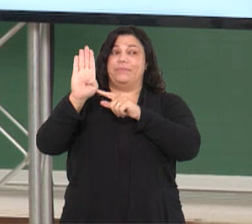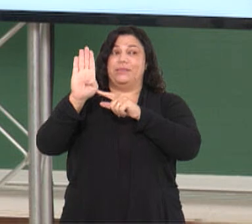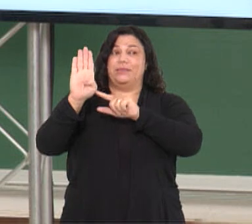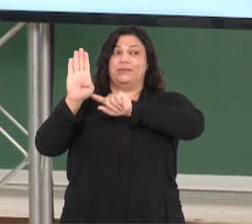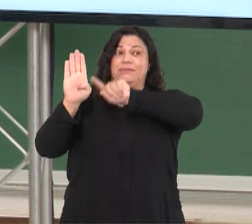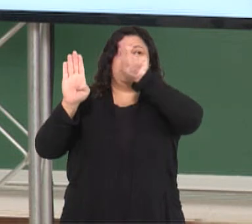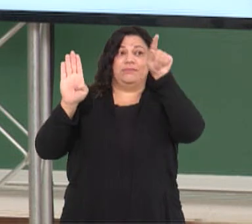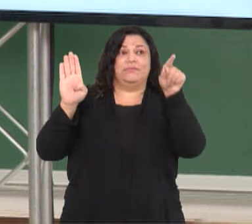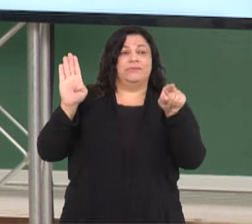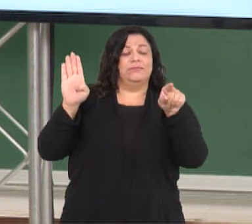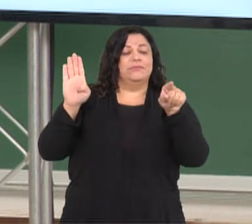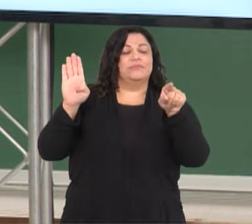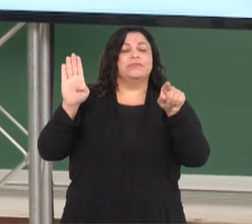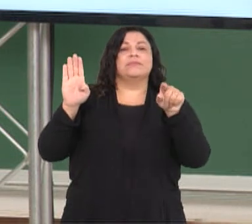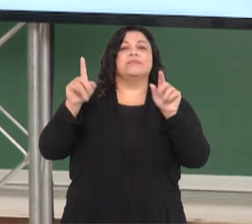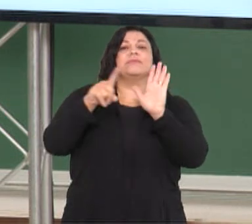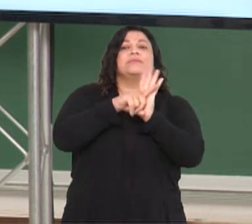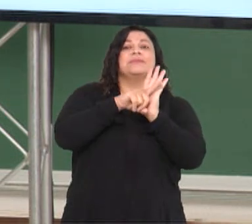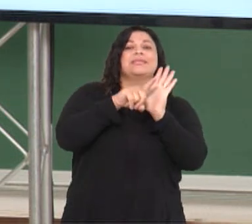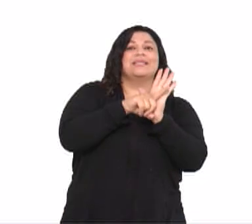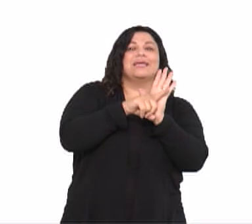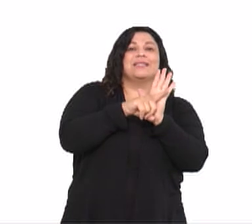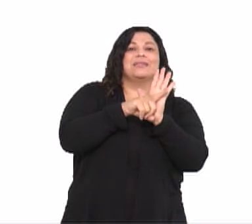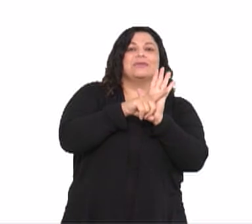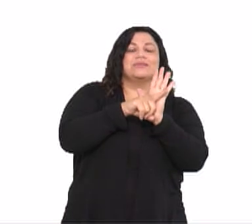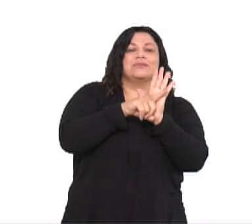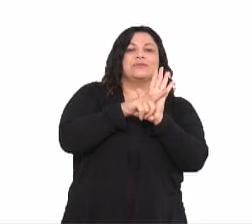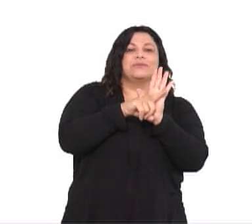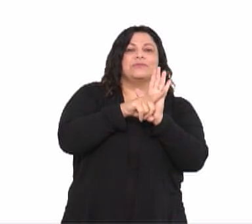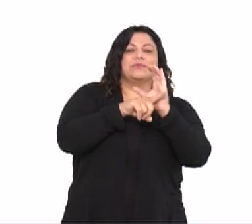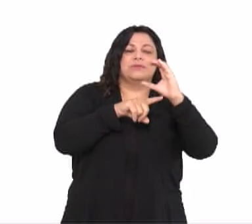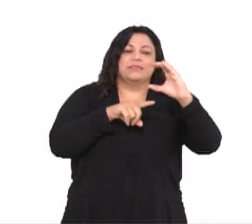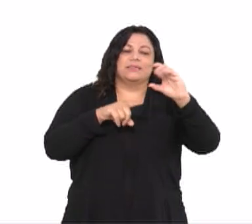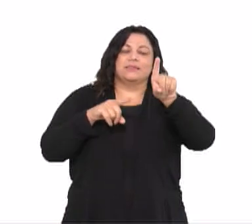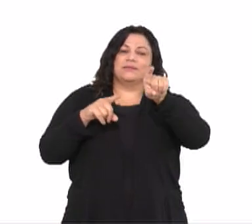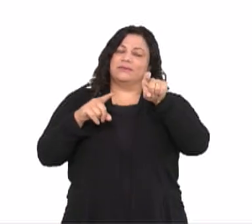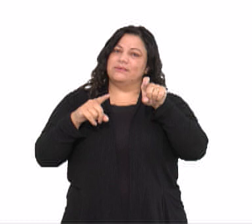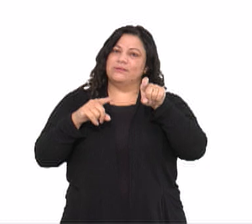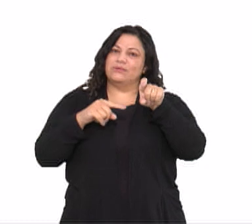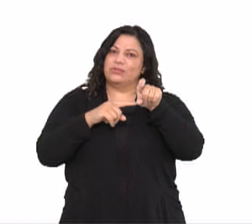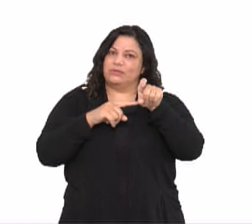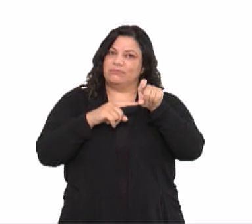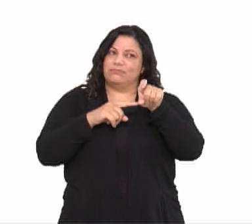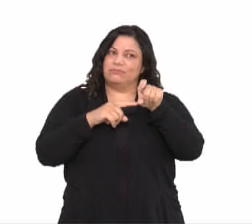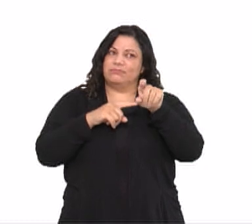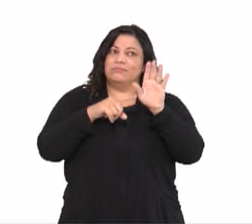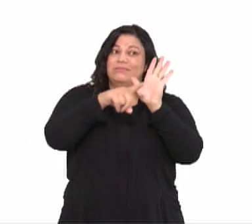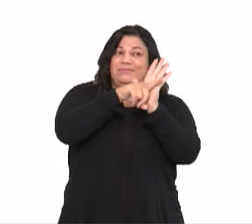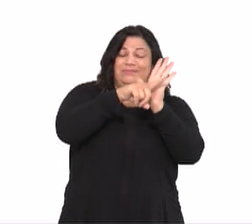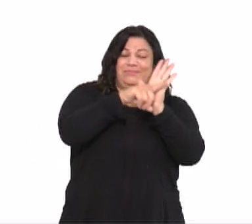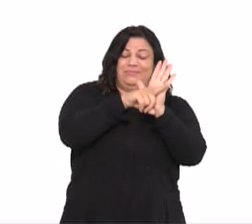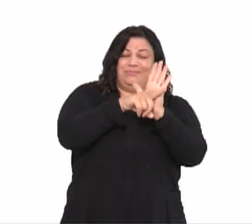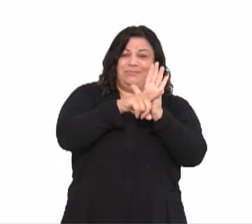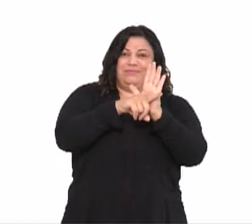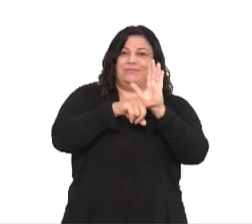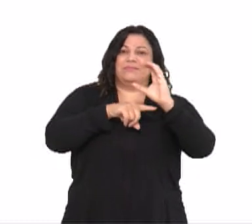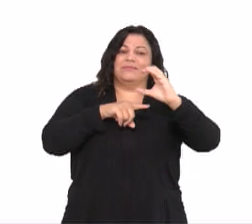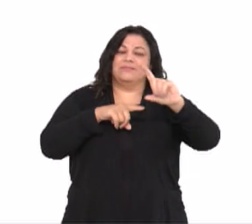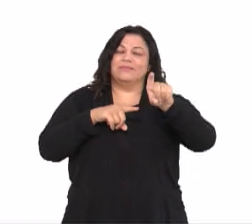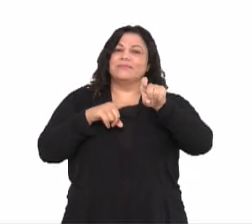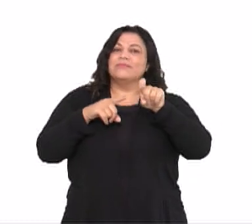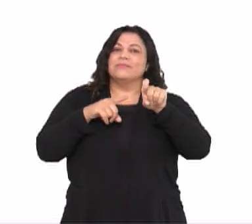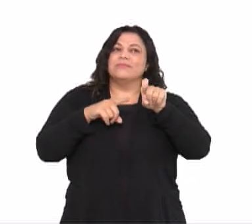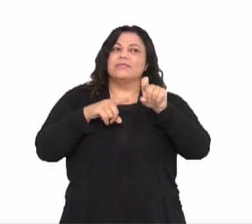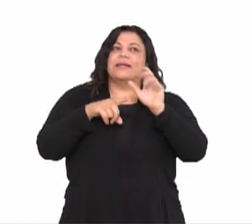no polinômio g eu tenho negativo 6x. O que, que eu vou fazer? Negativo 6x menos o b